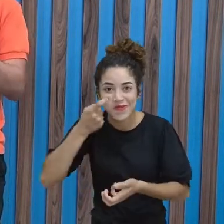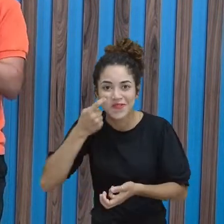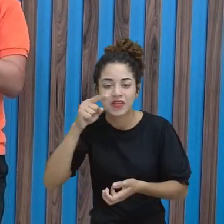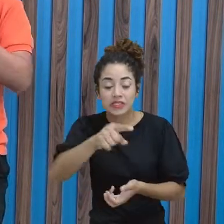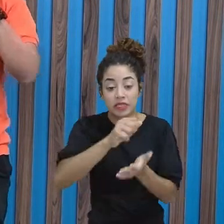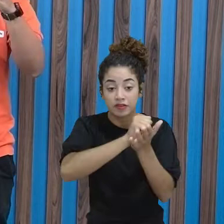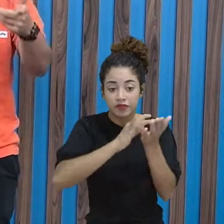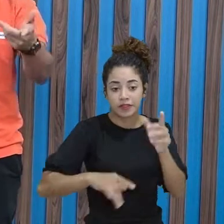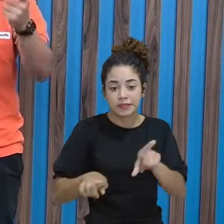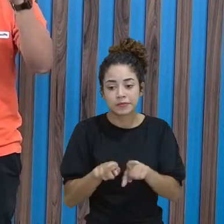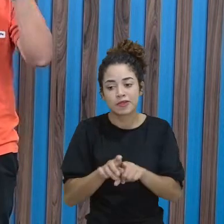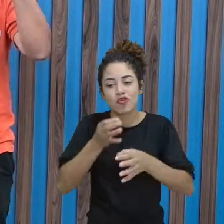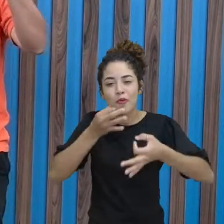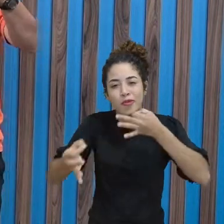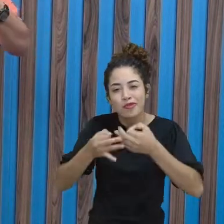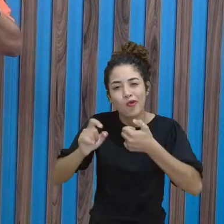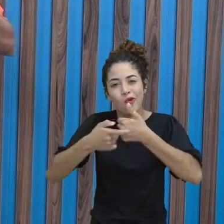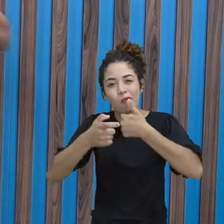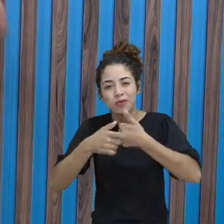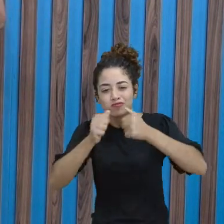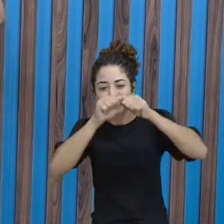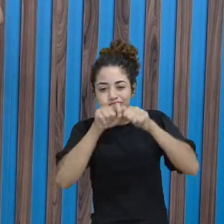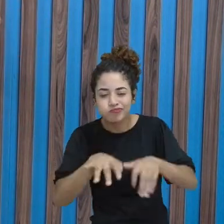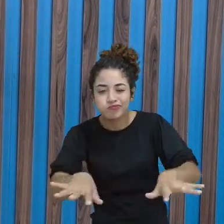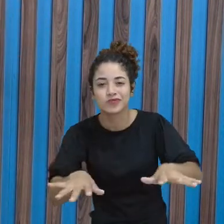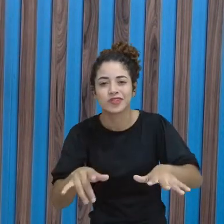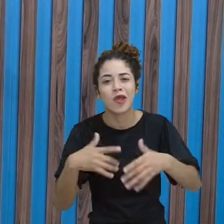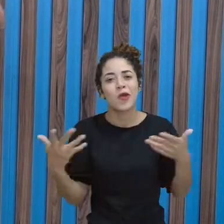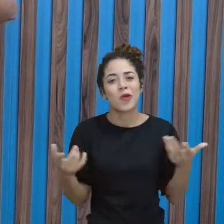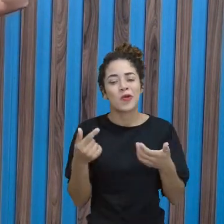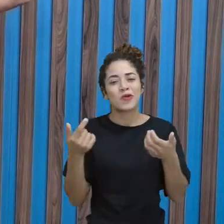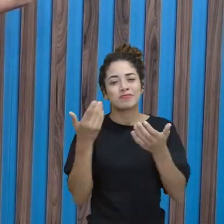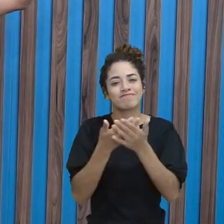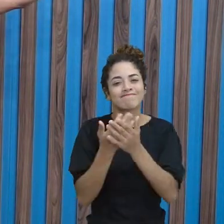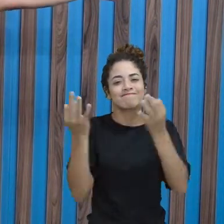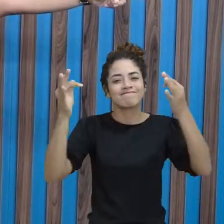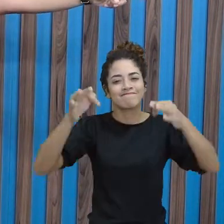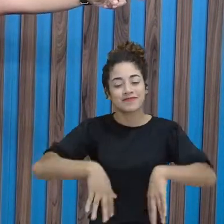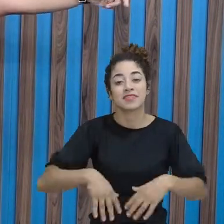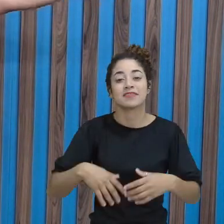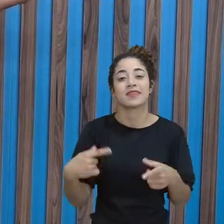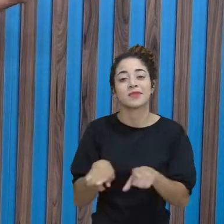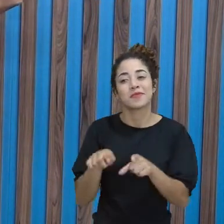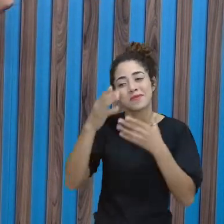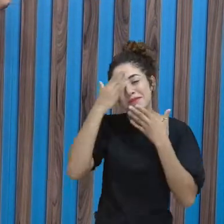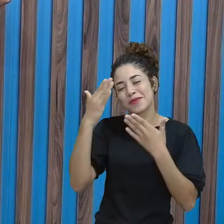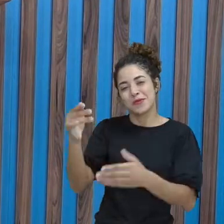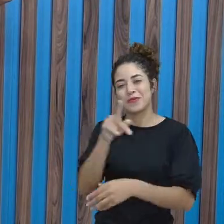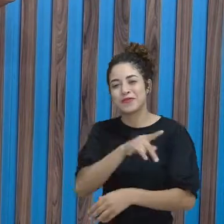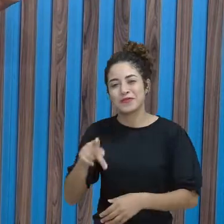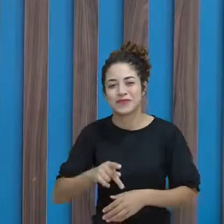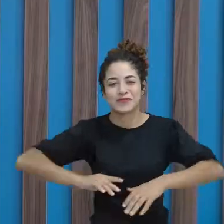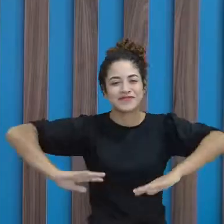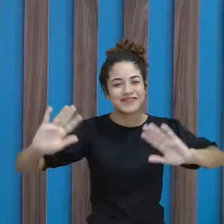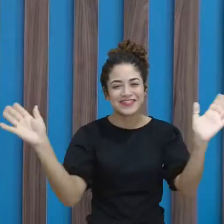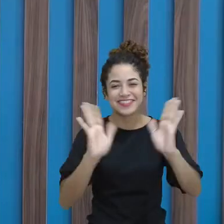coloquem comentários, curtam, compartilhem. Eu vou ficando por aqui agradecendo a professora Carla. Vamos